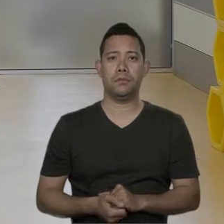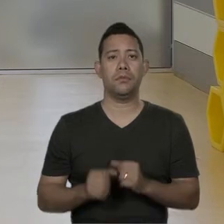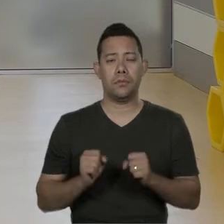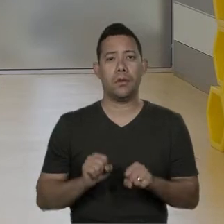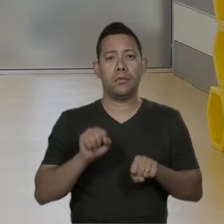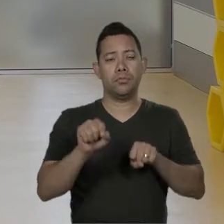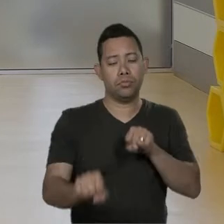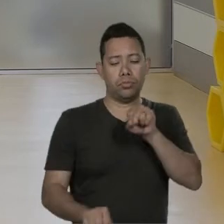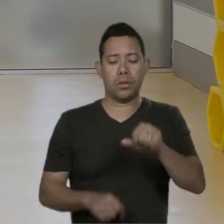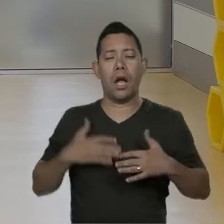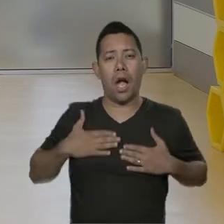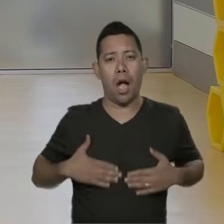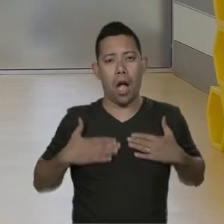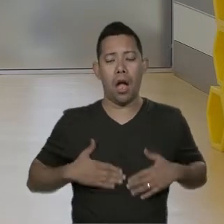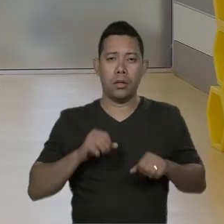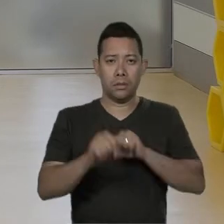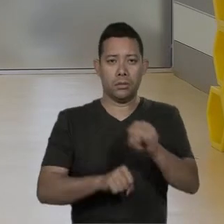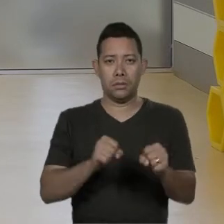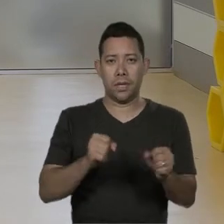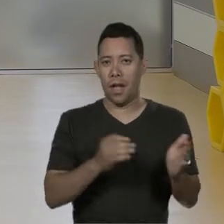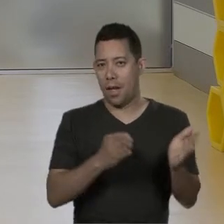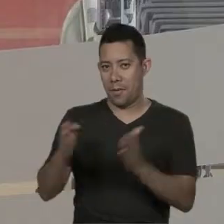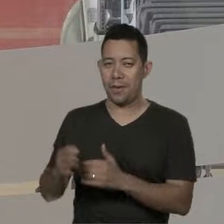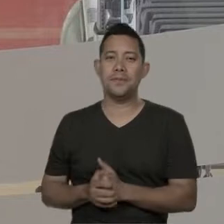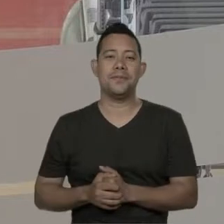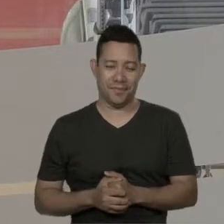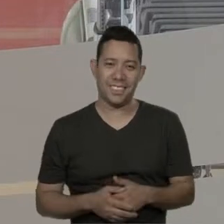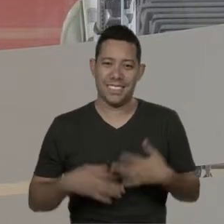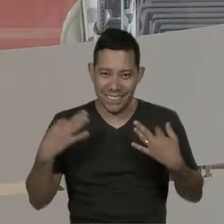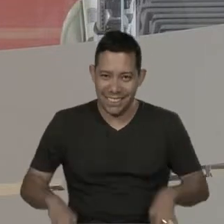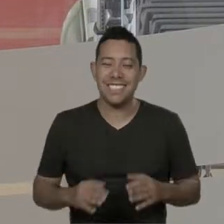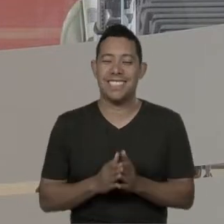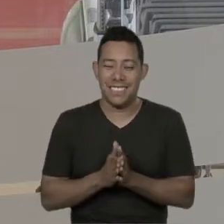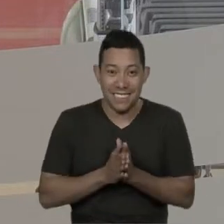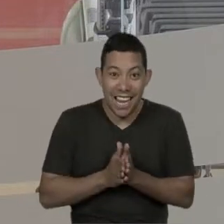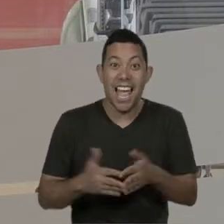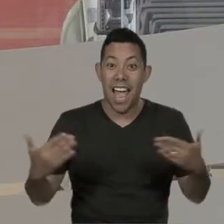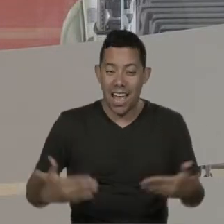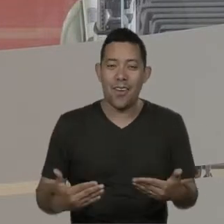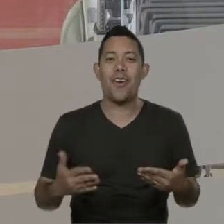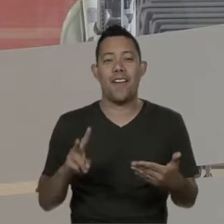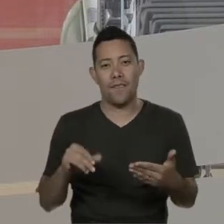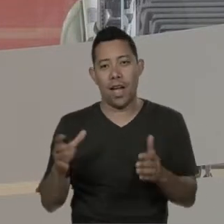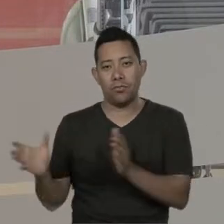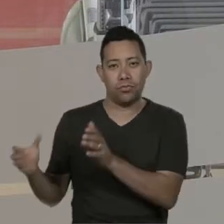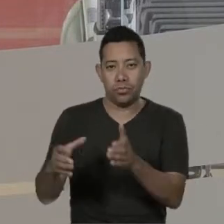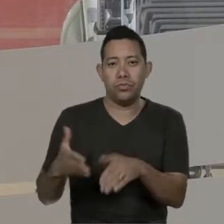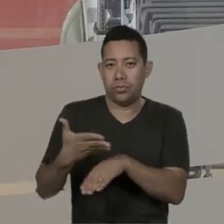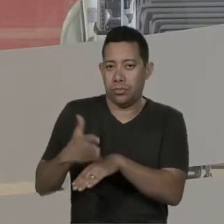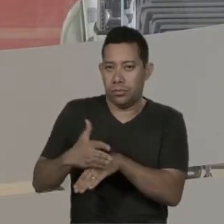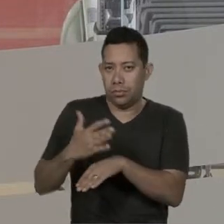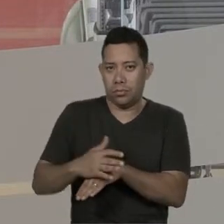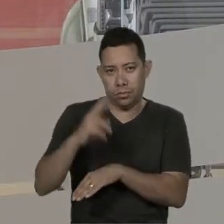Pode deixar o pedal um pouquinho mais lento. Bora com a Vivi. É isso aí, pessoal. Agora a gente entra então no primeiro